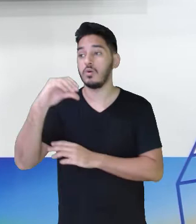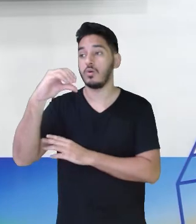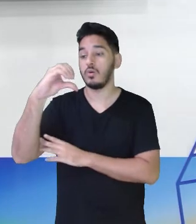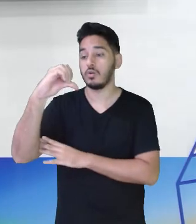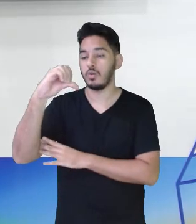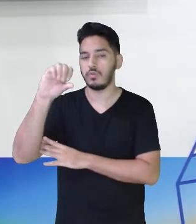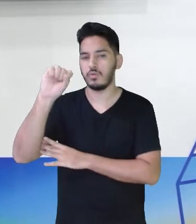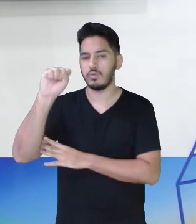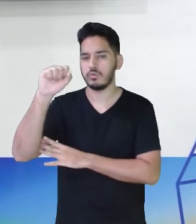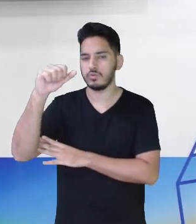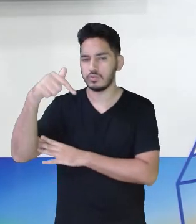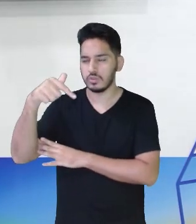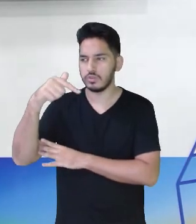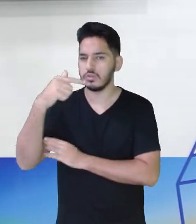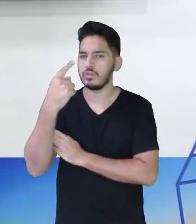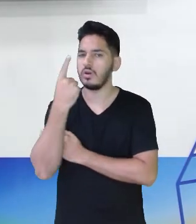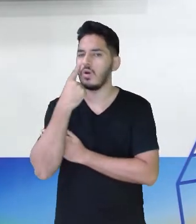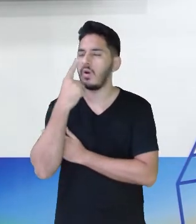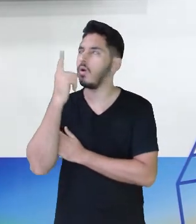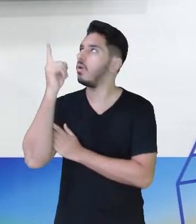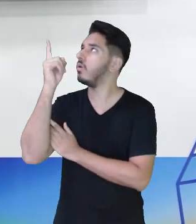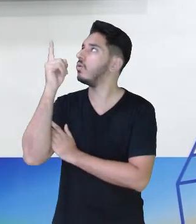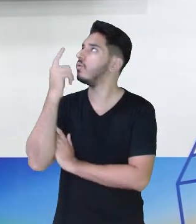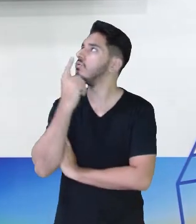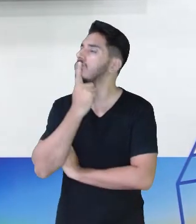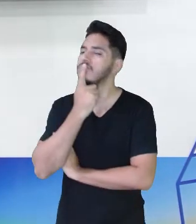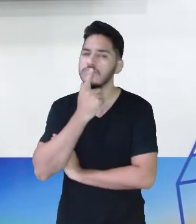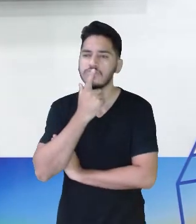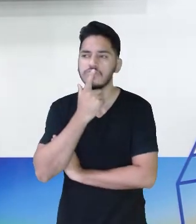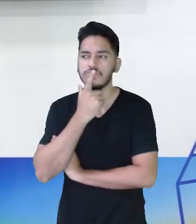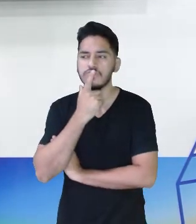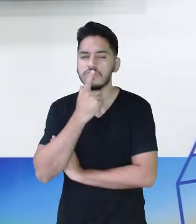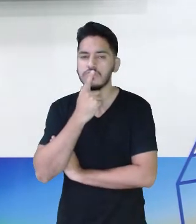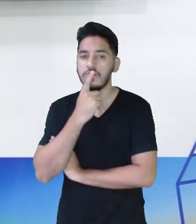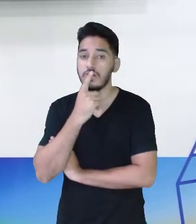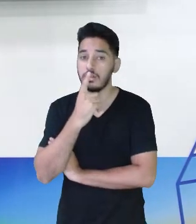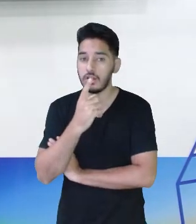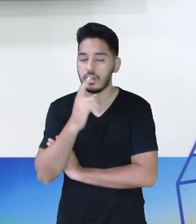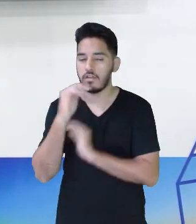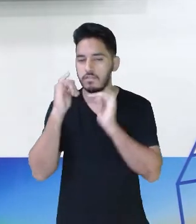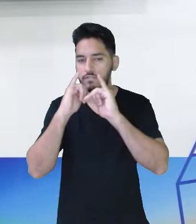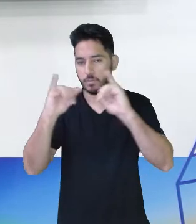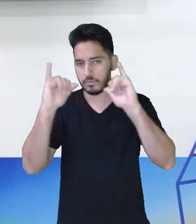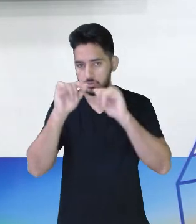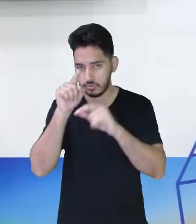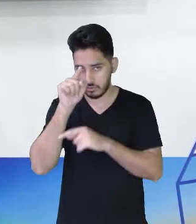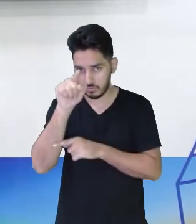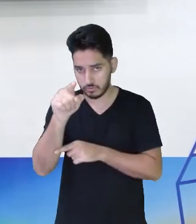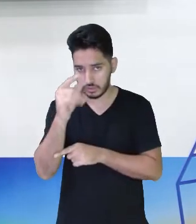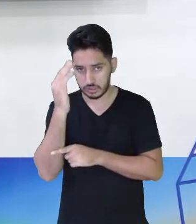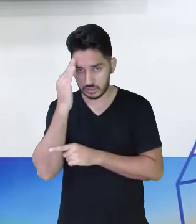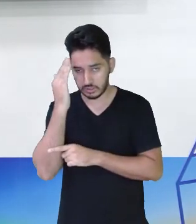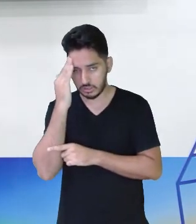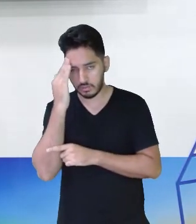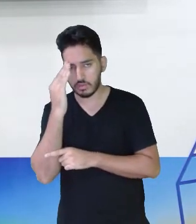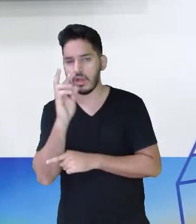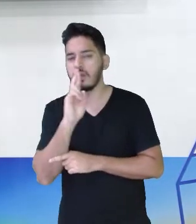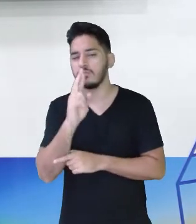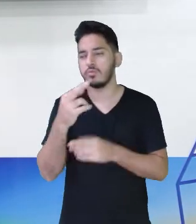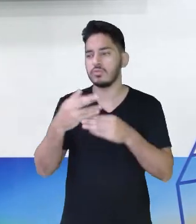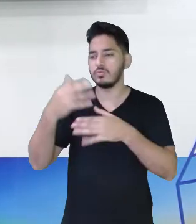987. Presta atenção aqui, quinto ano. A partir das informações que eu te dei, responde no